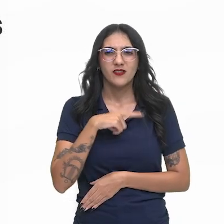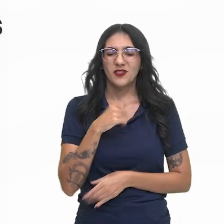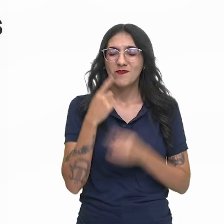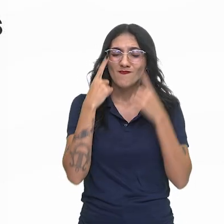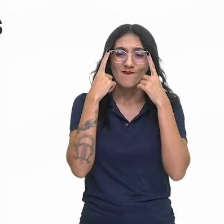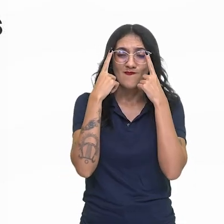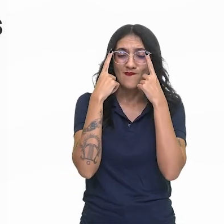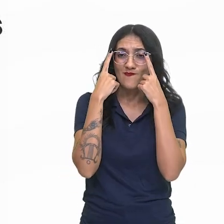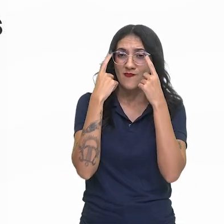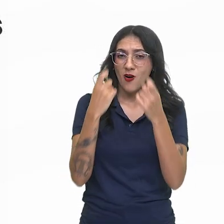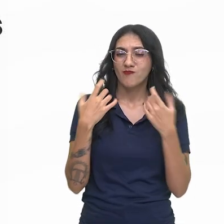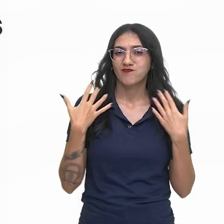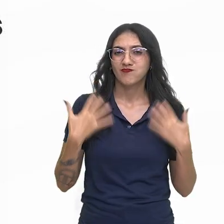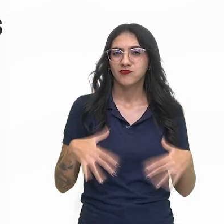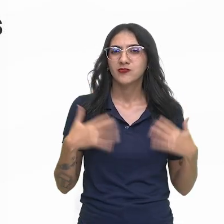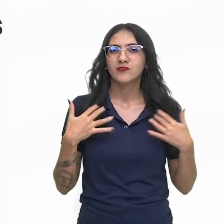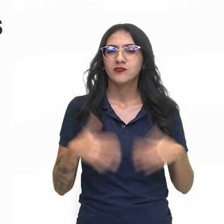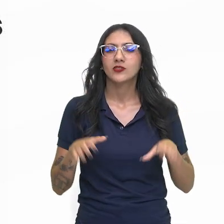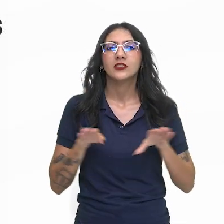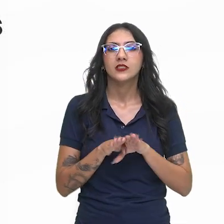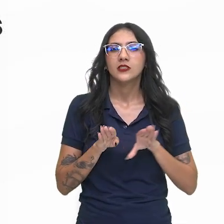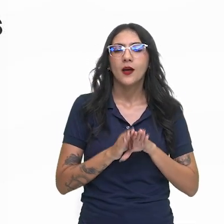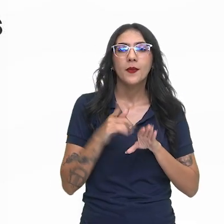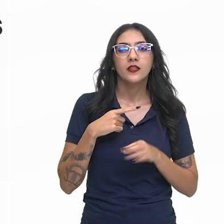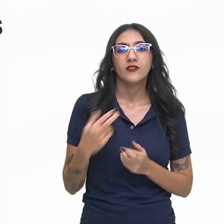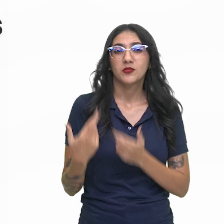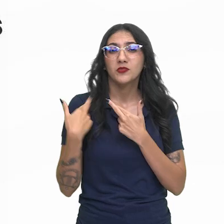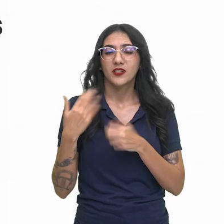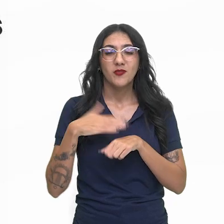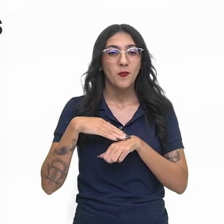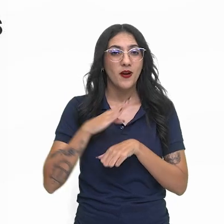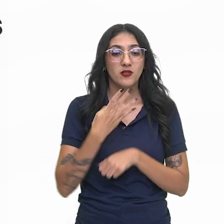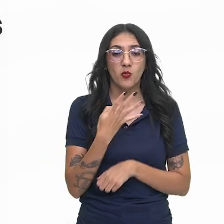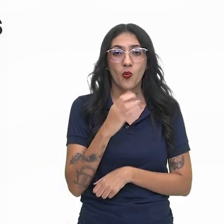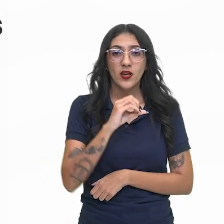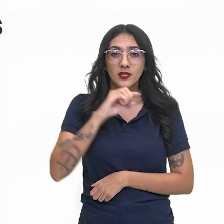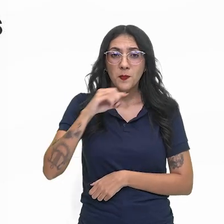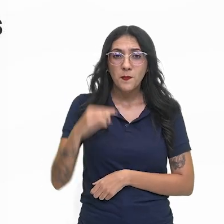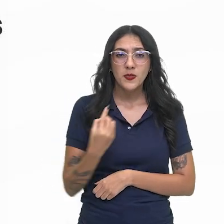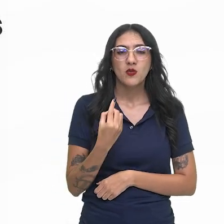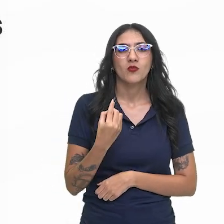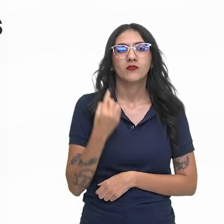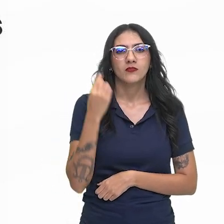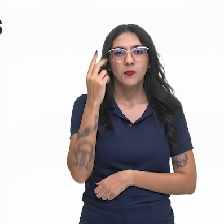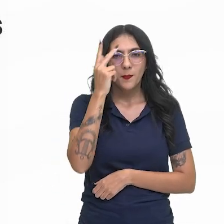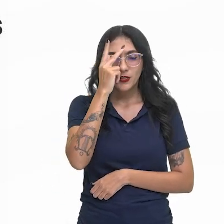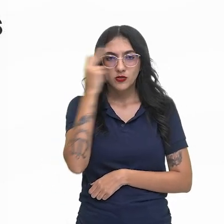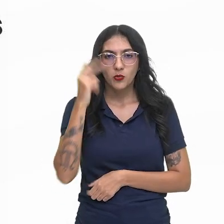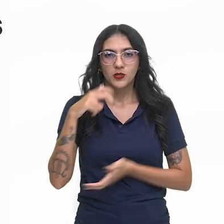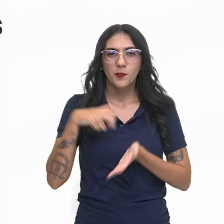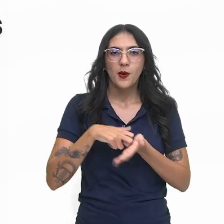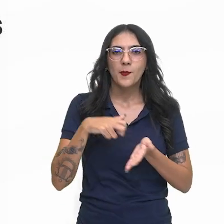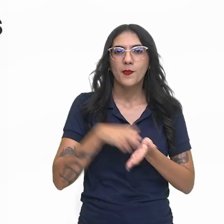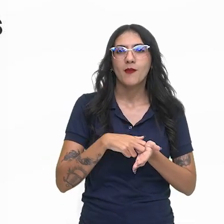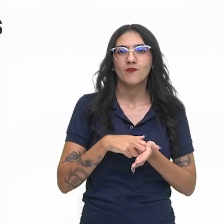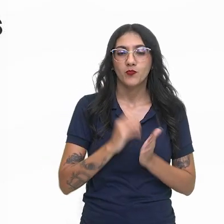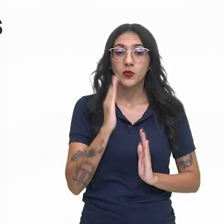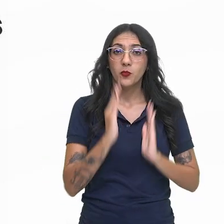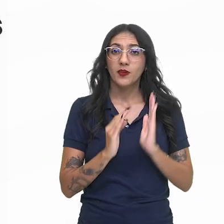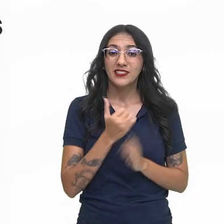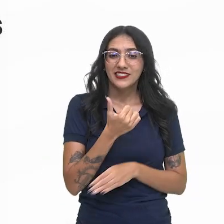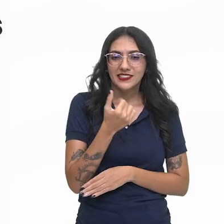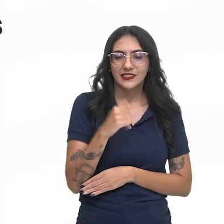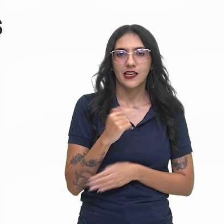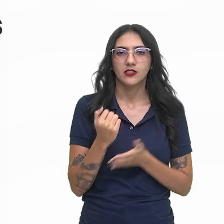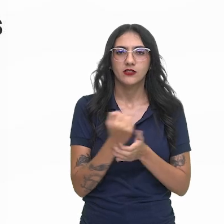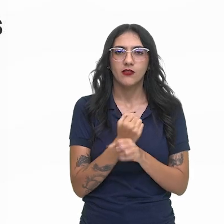Latina e responsável por cerca de 40 mil casos de tortura em 17 anos de